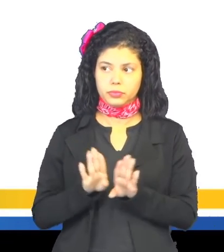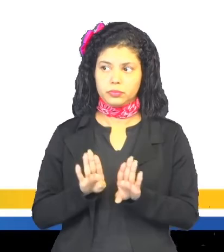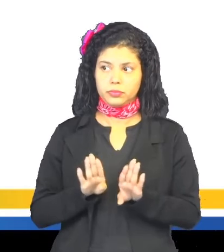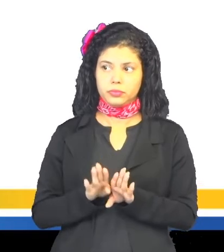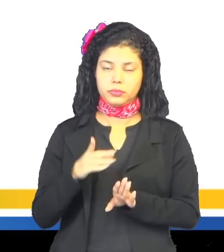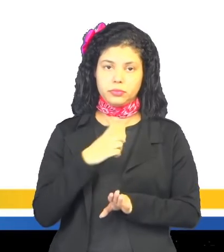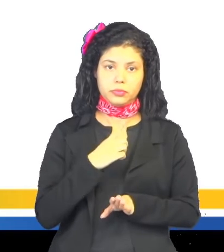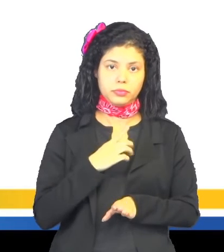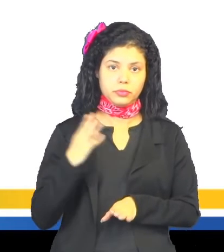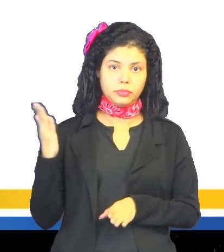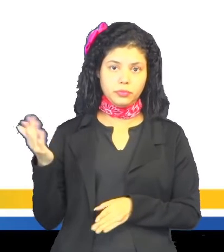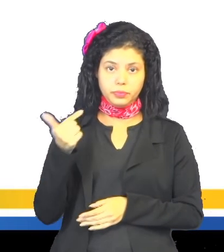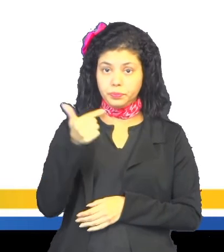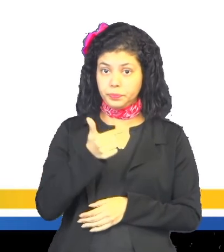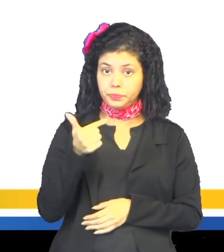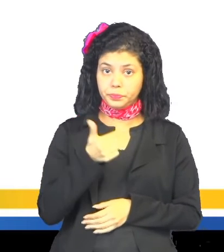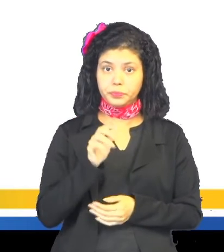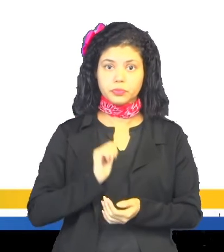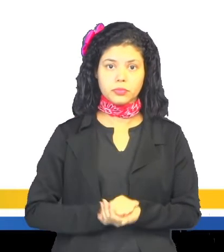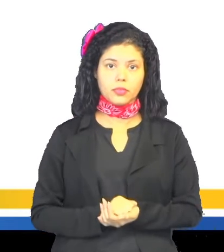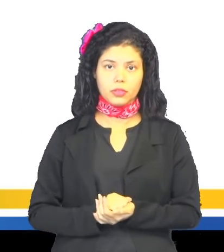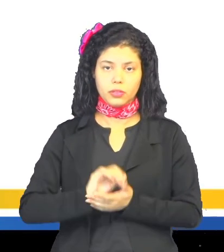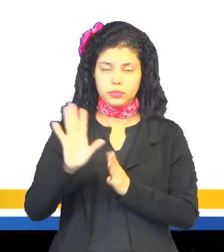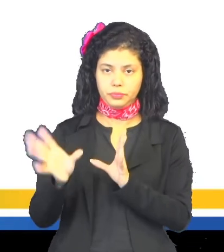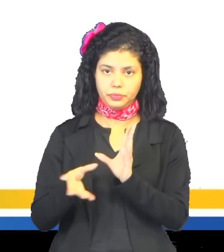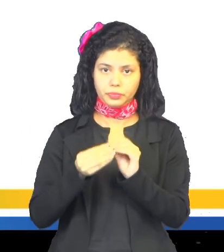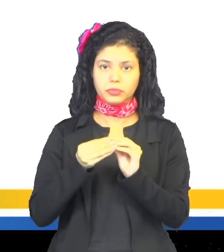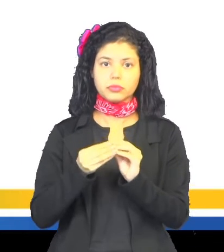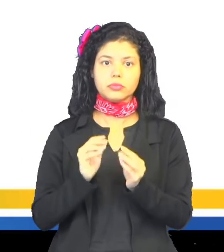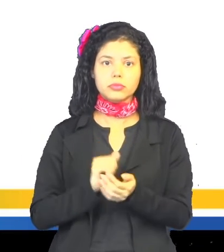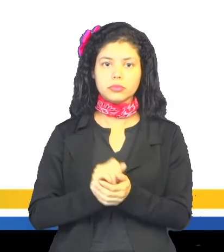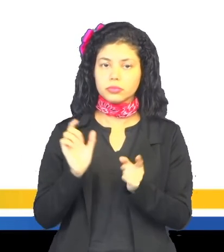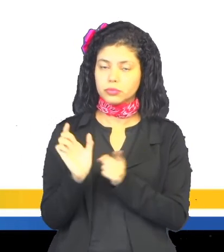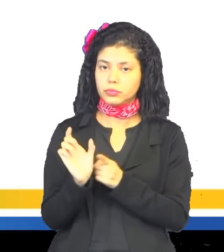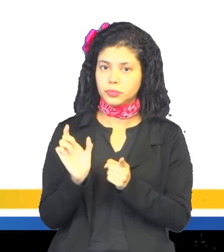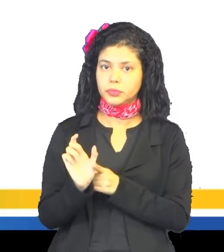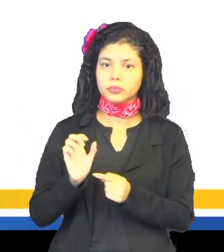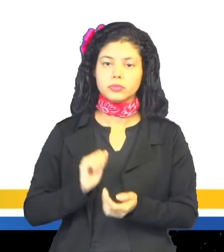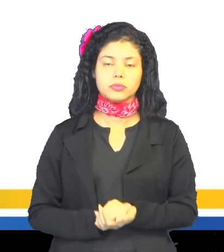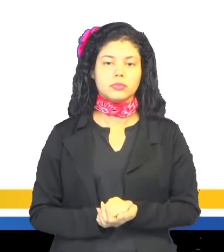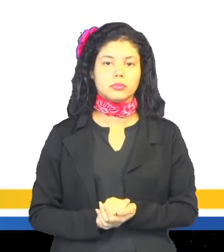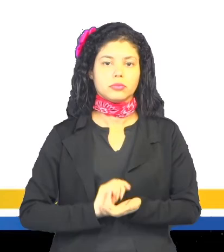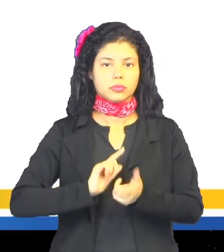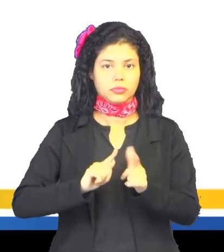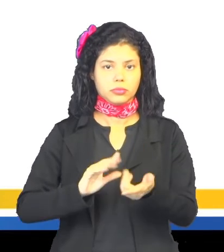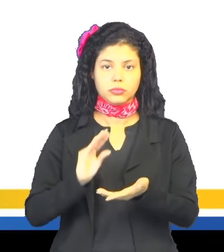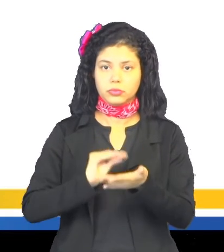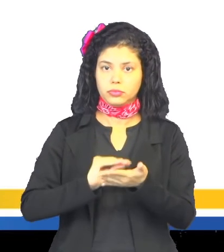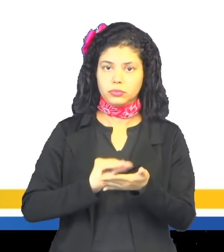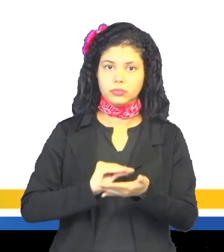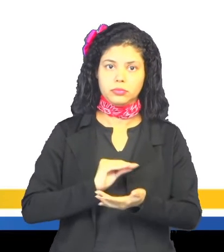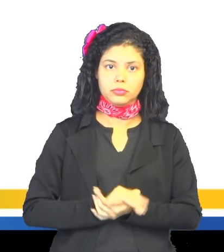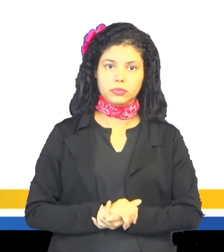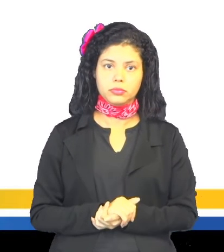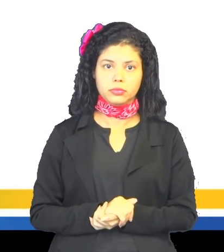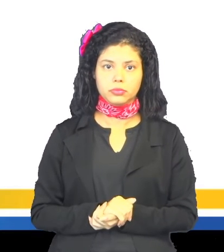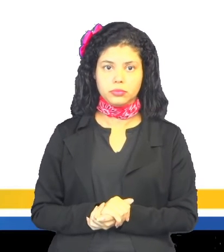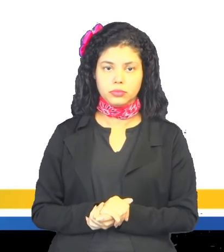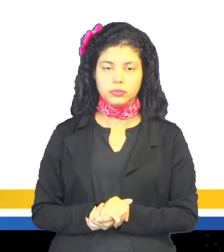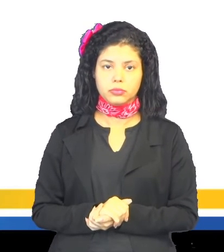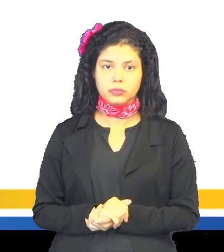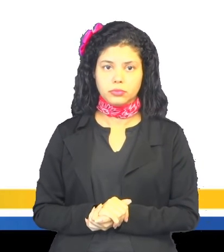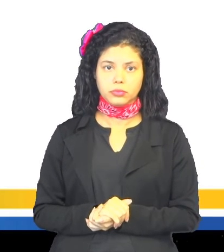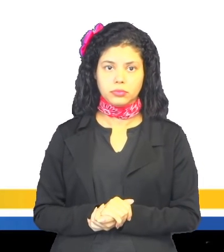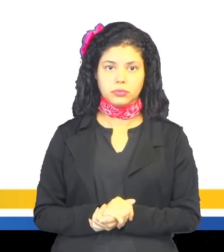também temos nada ou se nós temos que completar ali né as palavras com as letras que estão faltando né